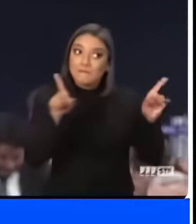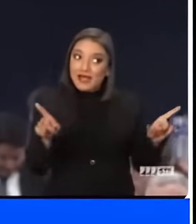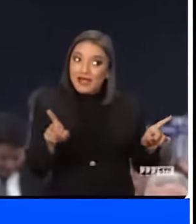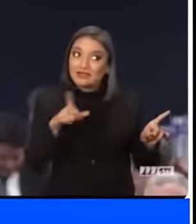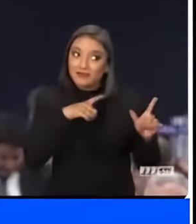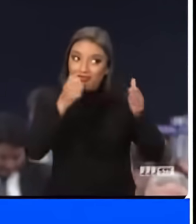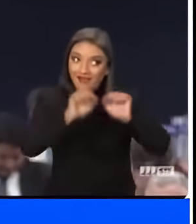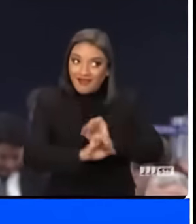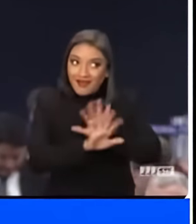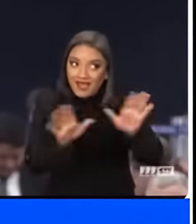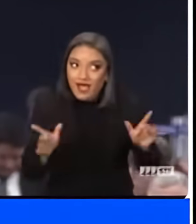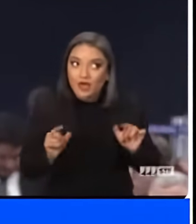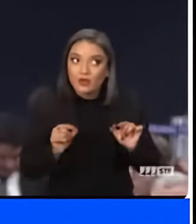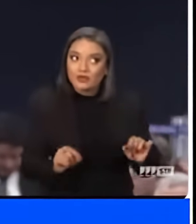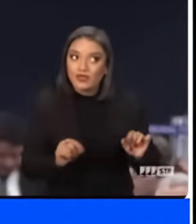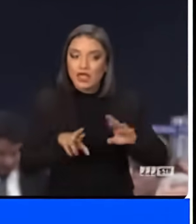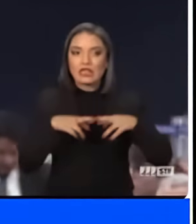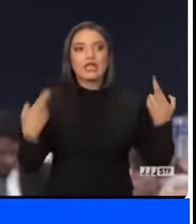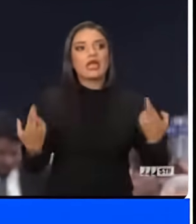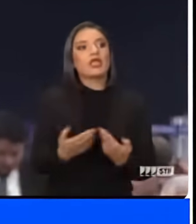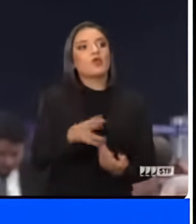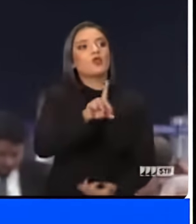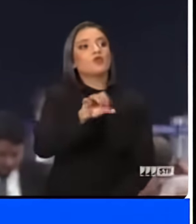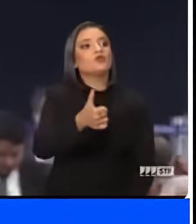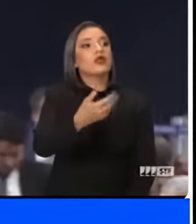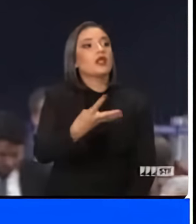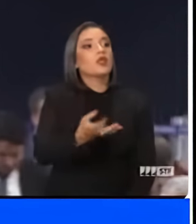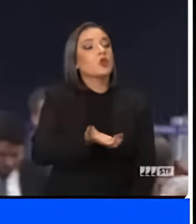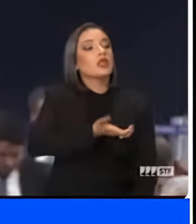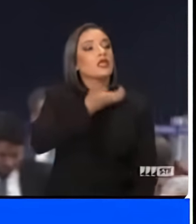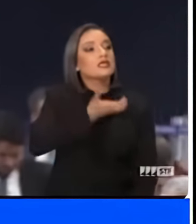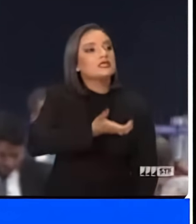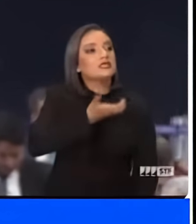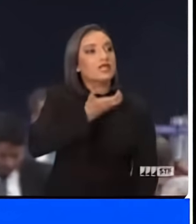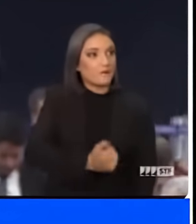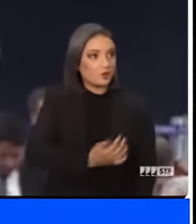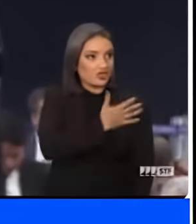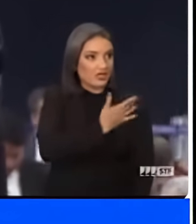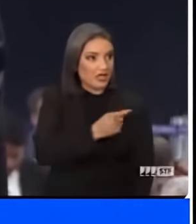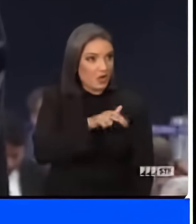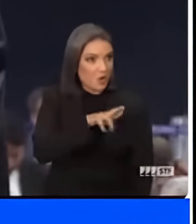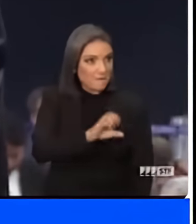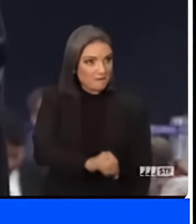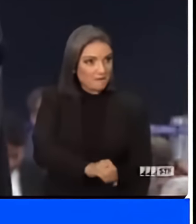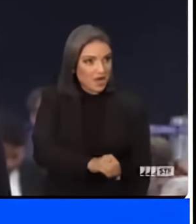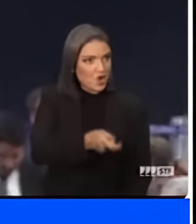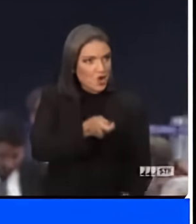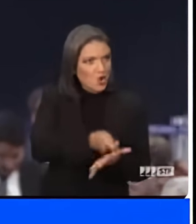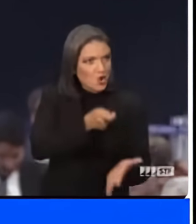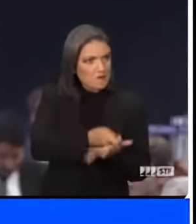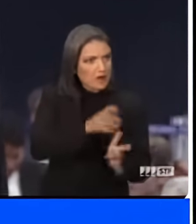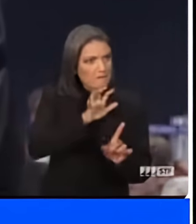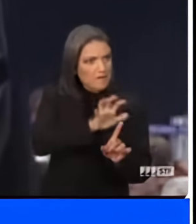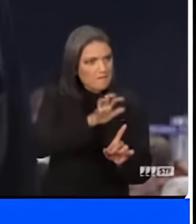claro. Nessa reunião do dia 14 de dezembro, o general Paulo Sérgio pressionou,